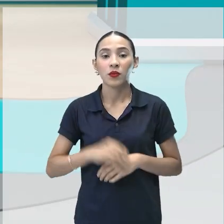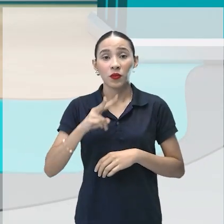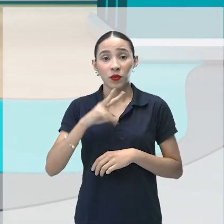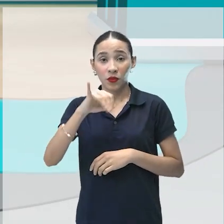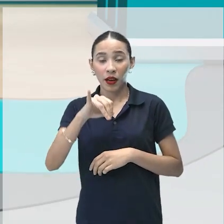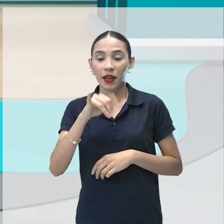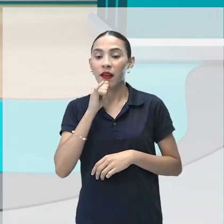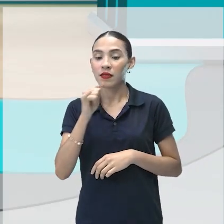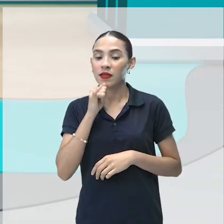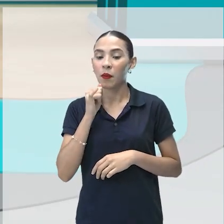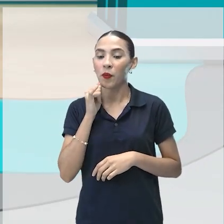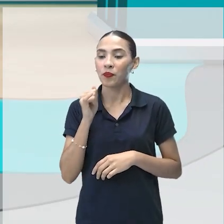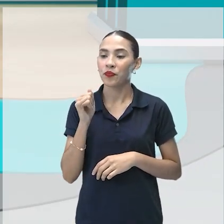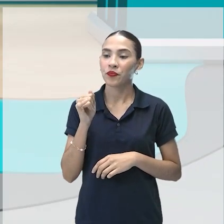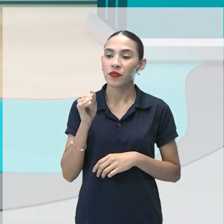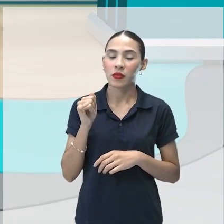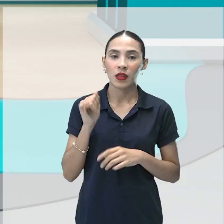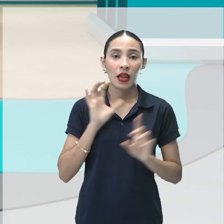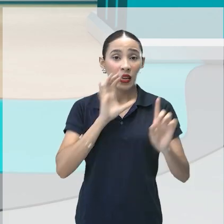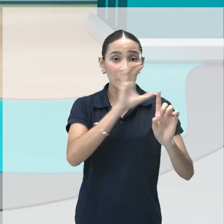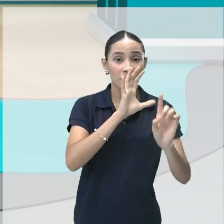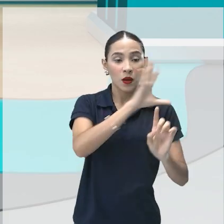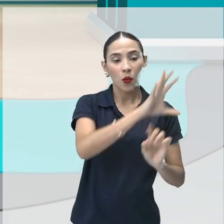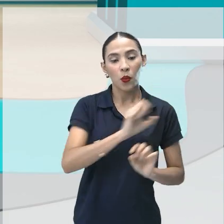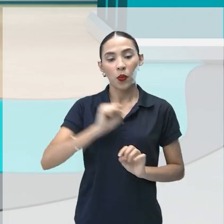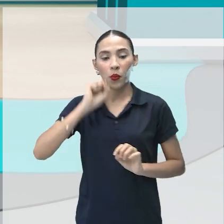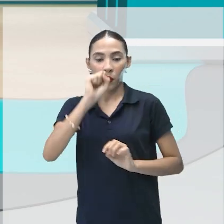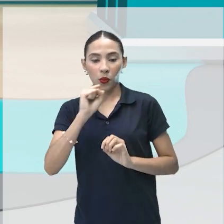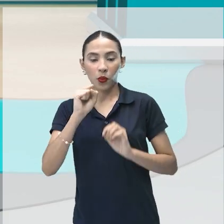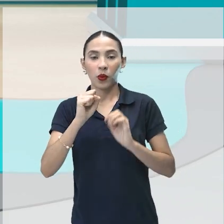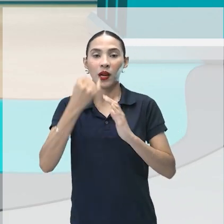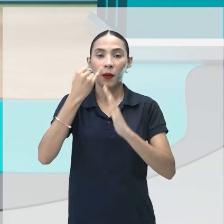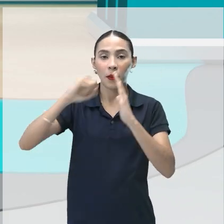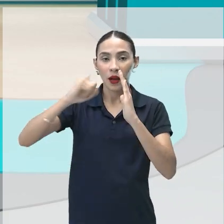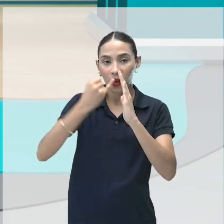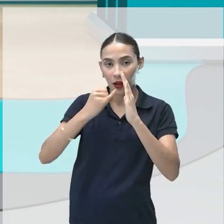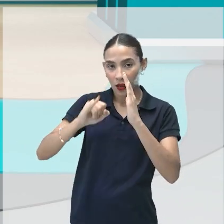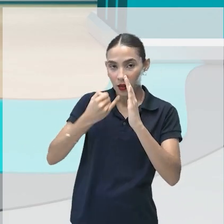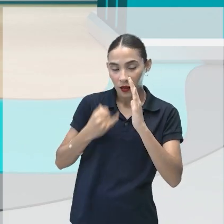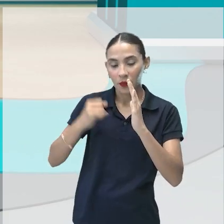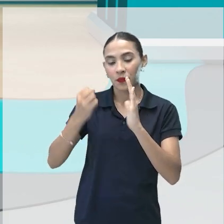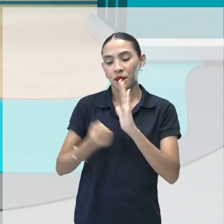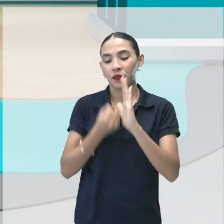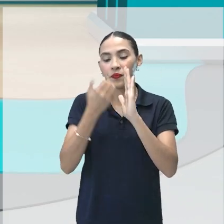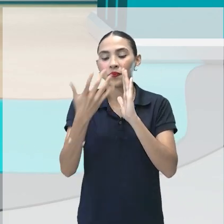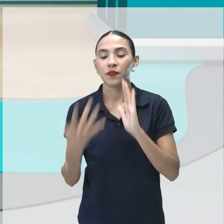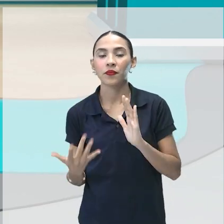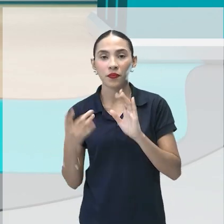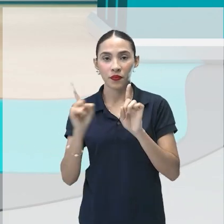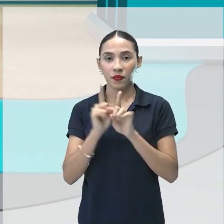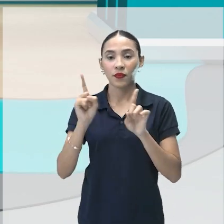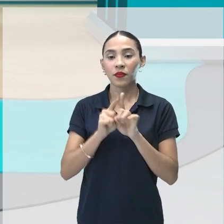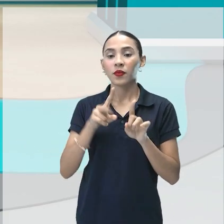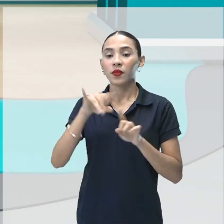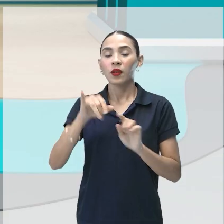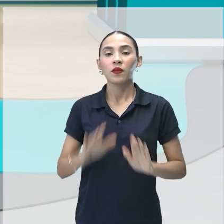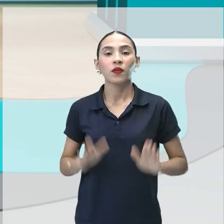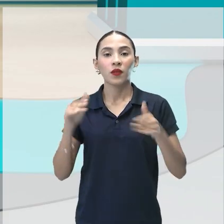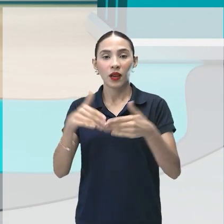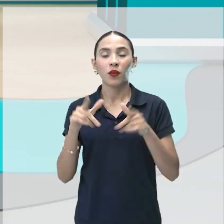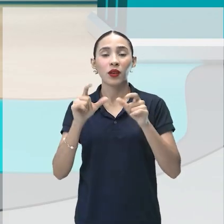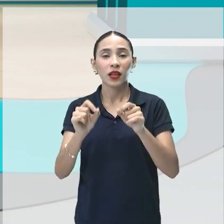vai pegar a influência do impressionismo, do expressionismo, o expressionismo ele vai